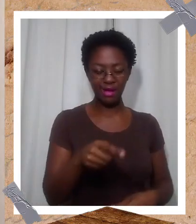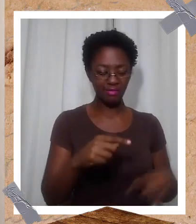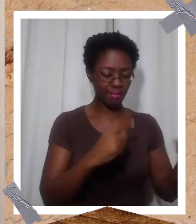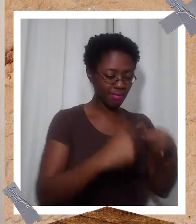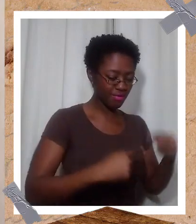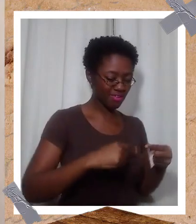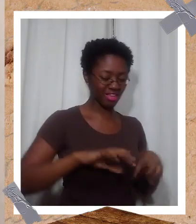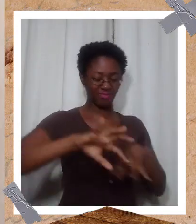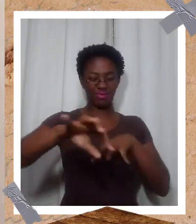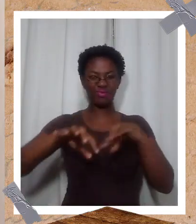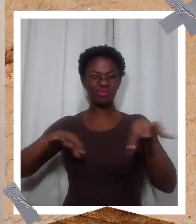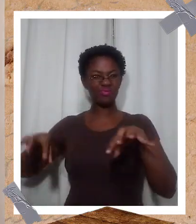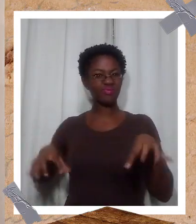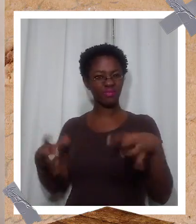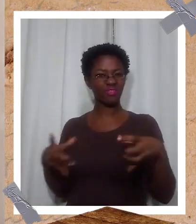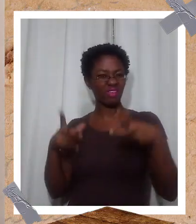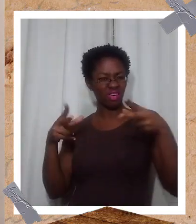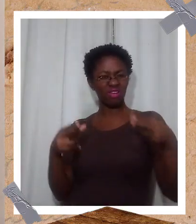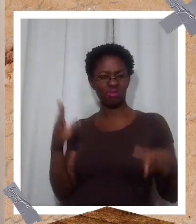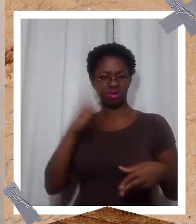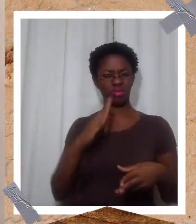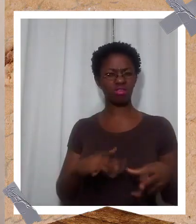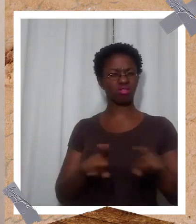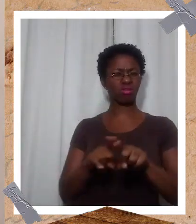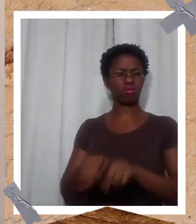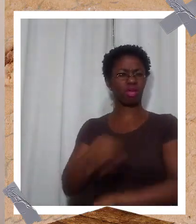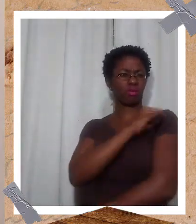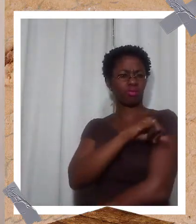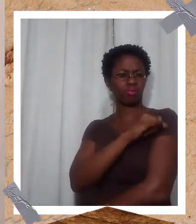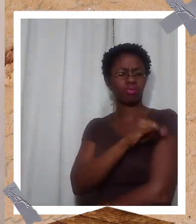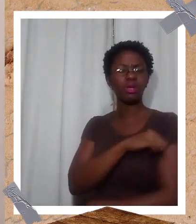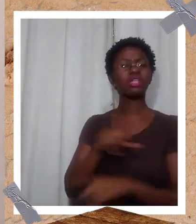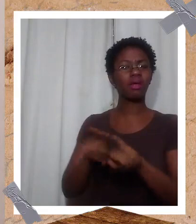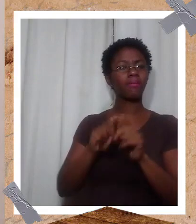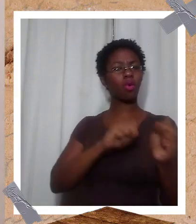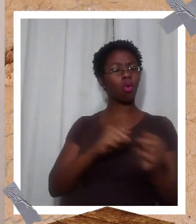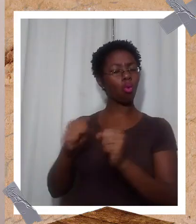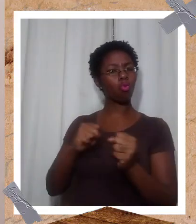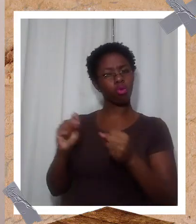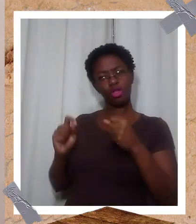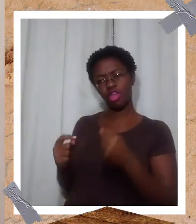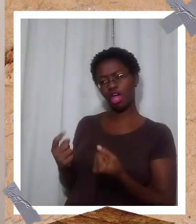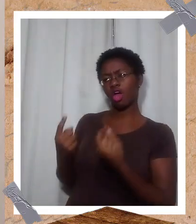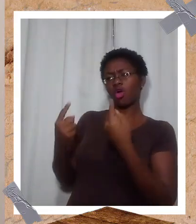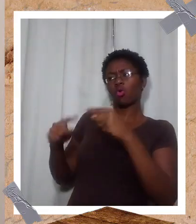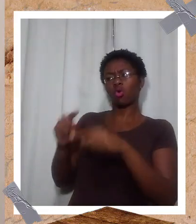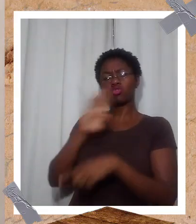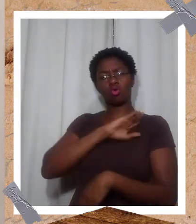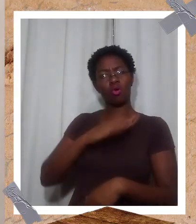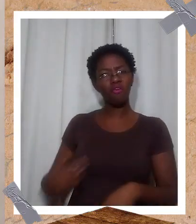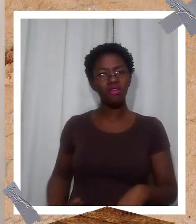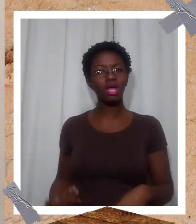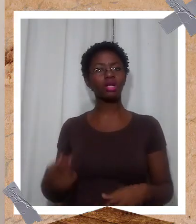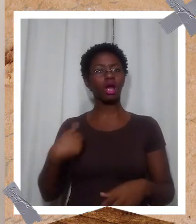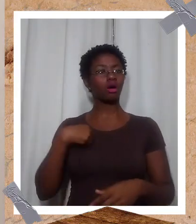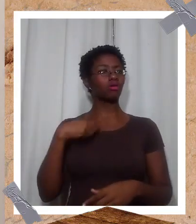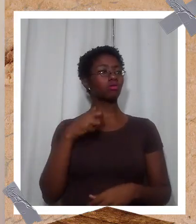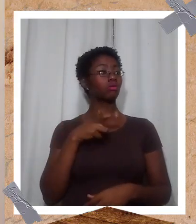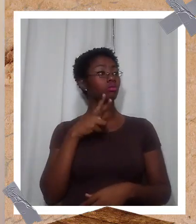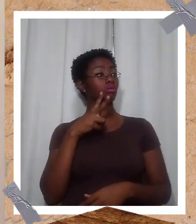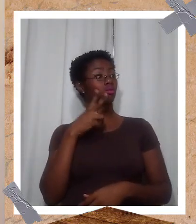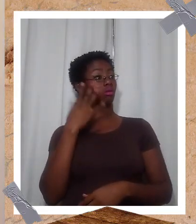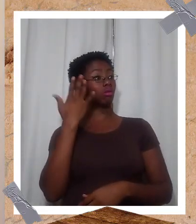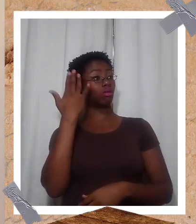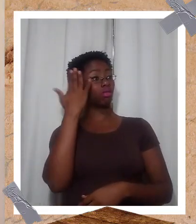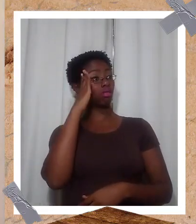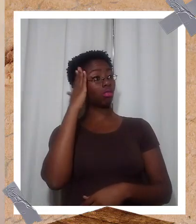questões de poder paralelo também, que domina grandes áreas do Rio de Janeiro. Comecei a fazer uma alusão com a minha realidade, trazer aquilo para a minha realidade,